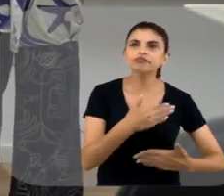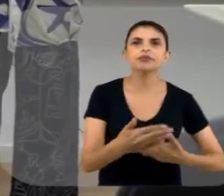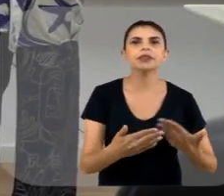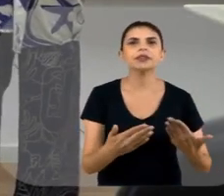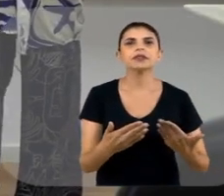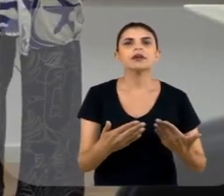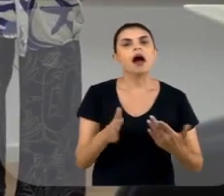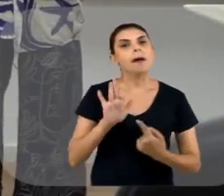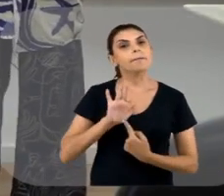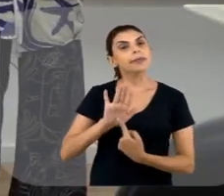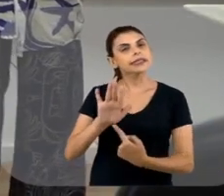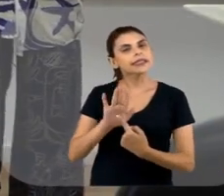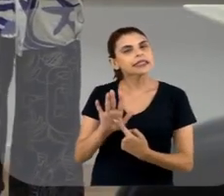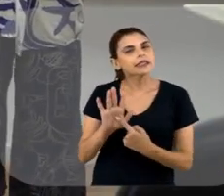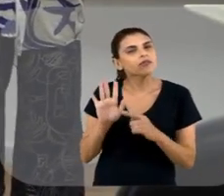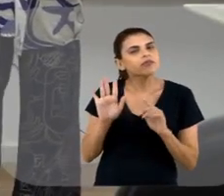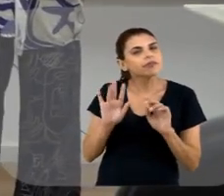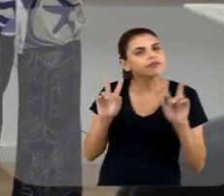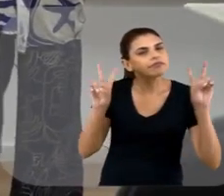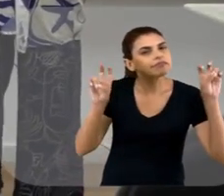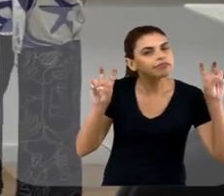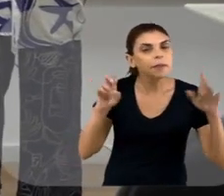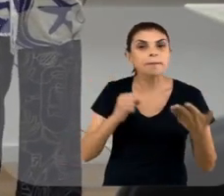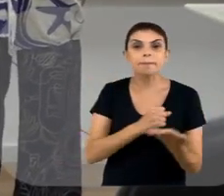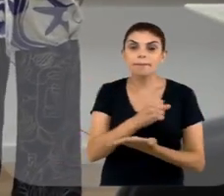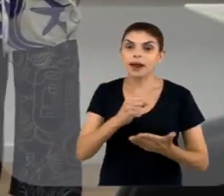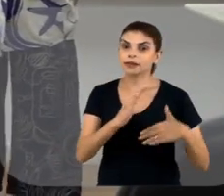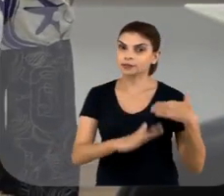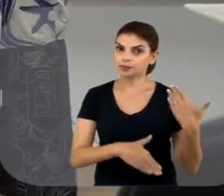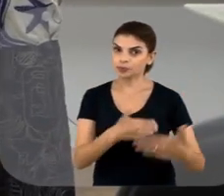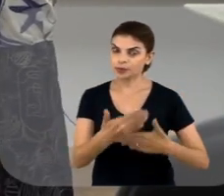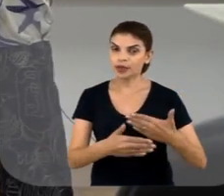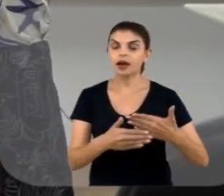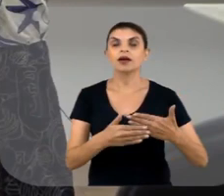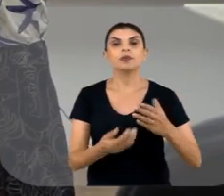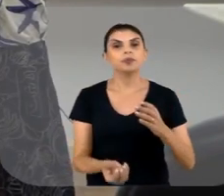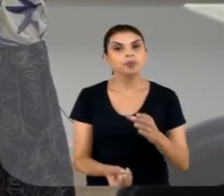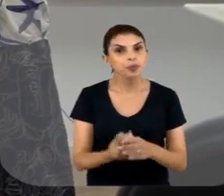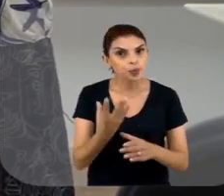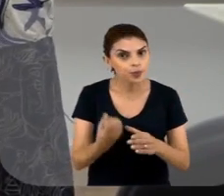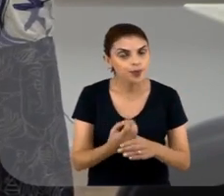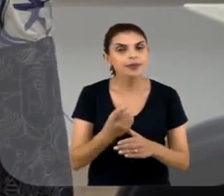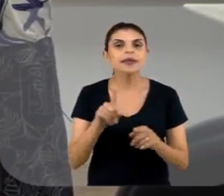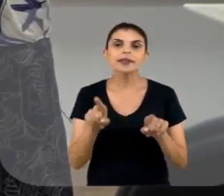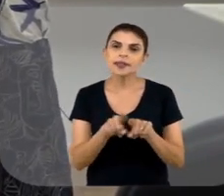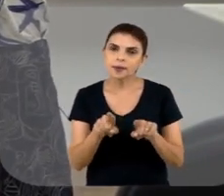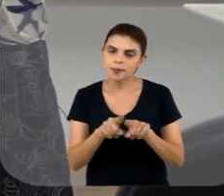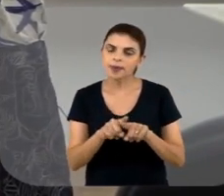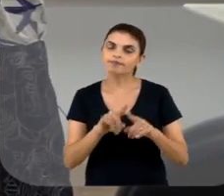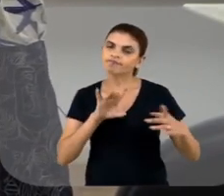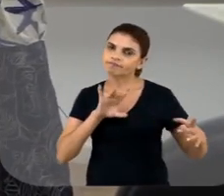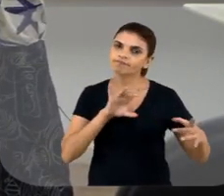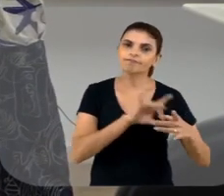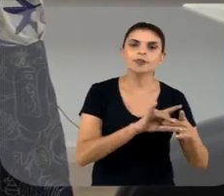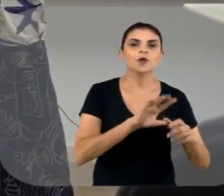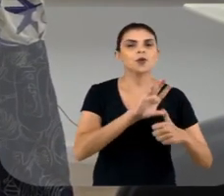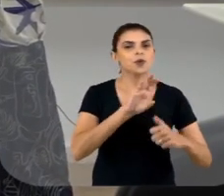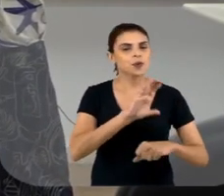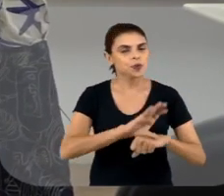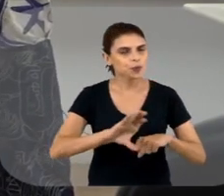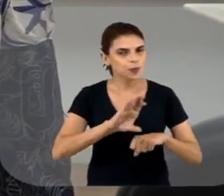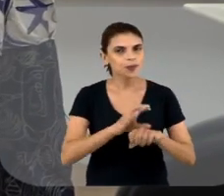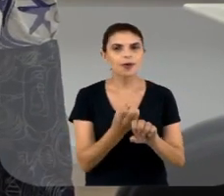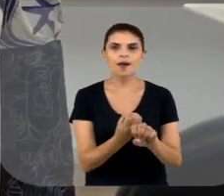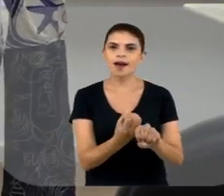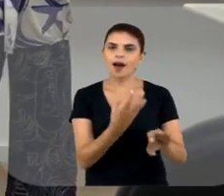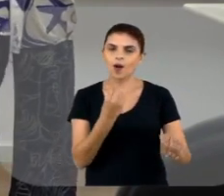vamos dizer, né, a representação básica do processo de produção e de oferta de curso